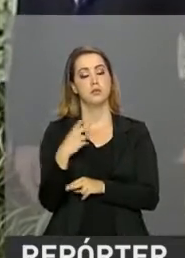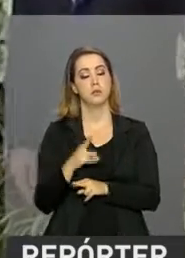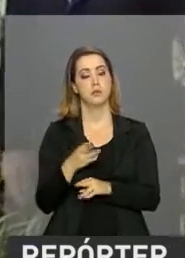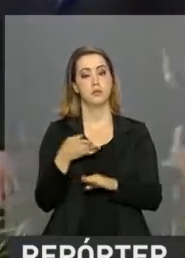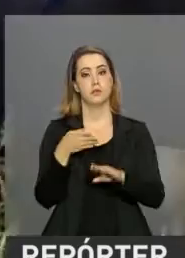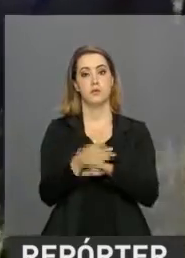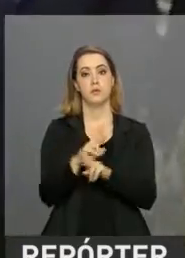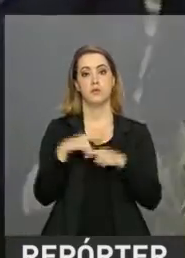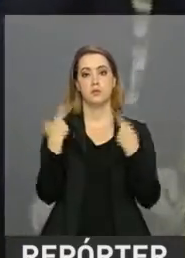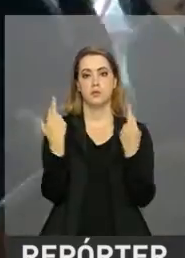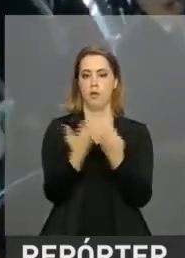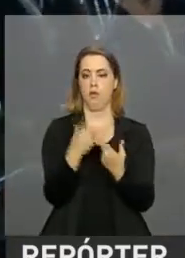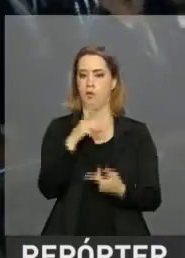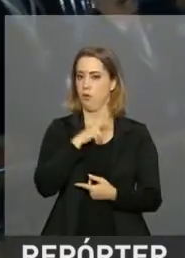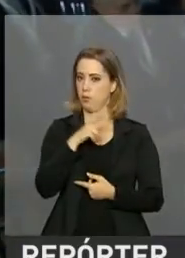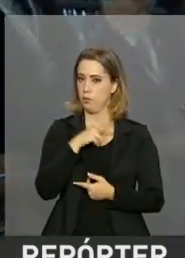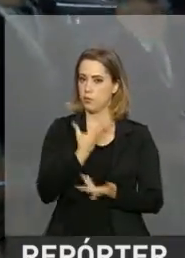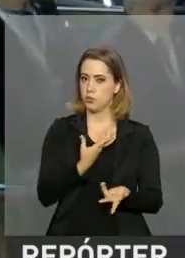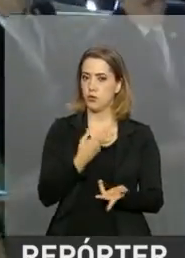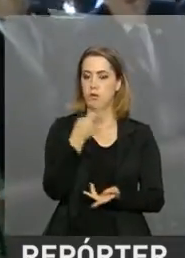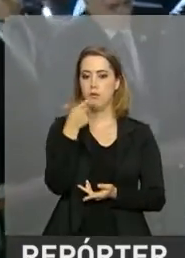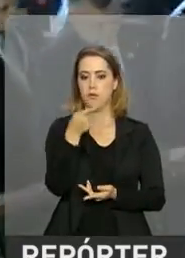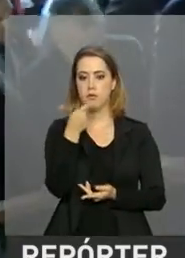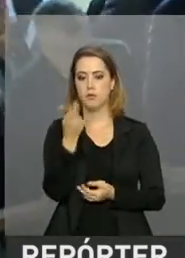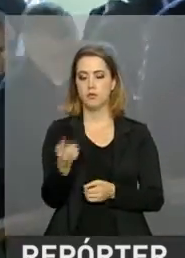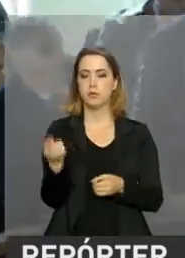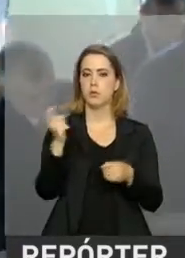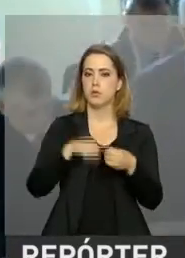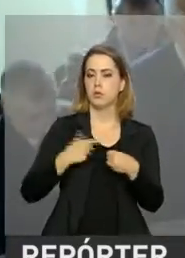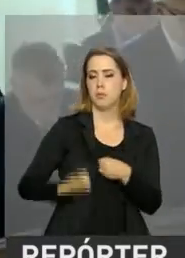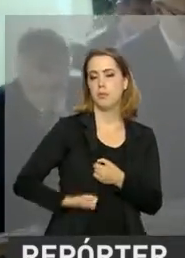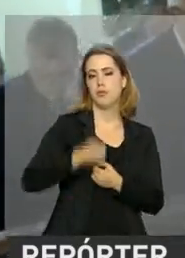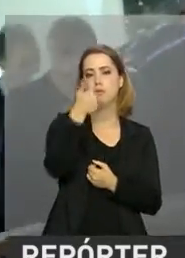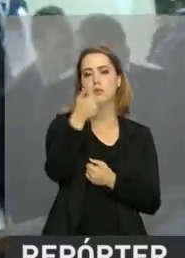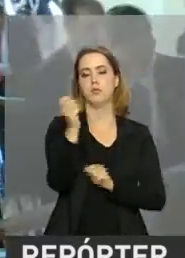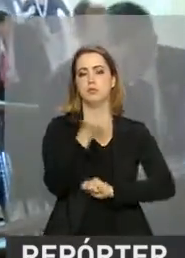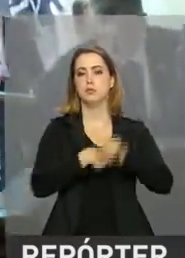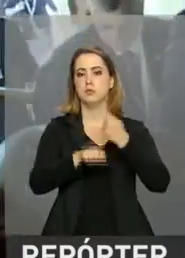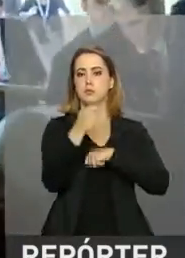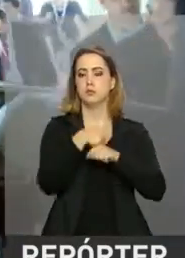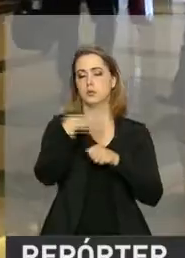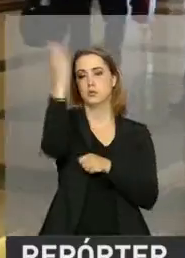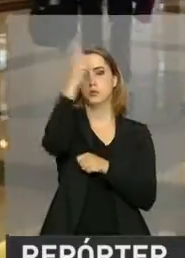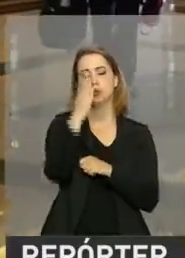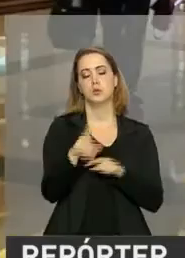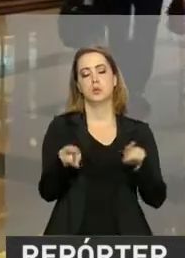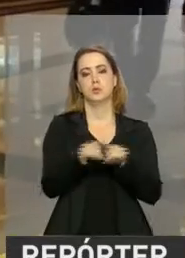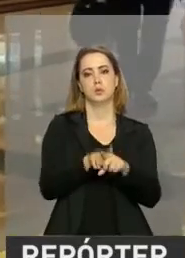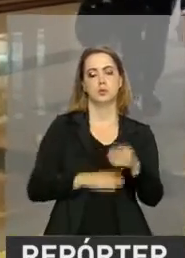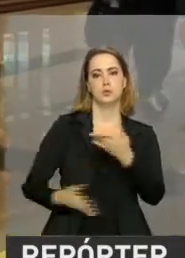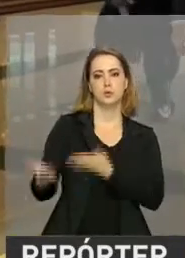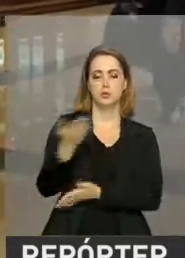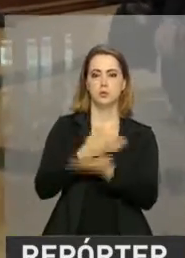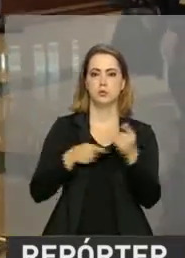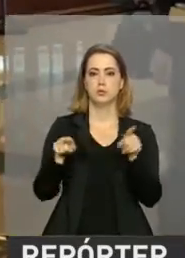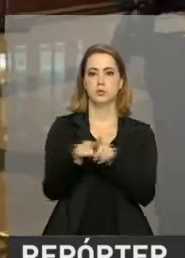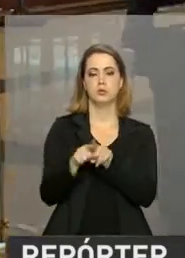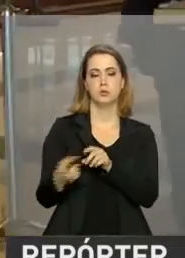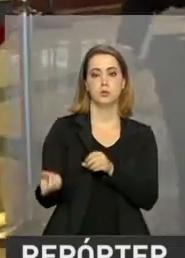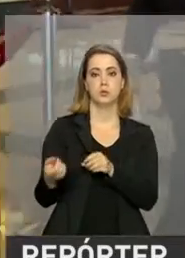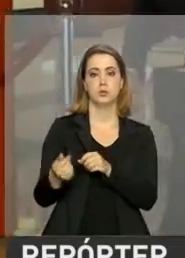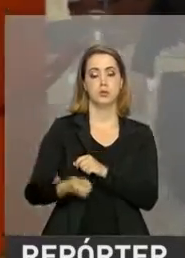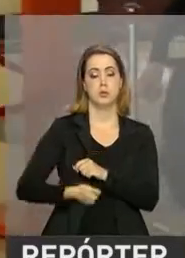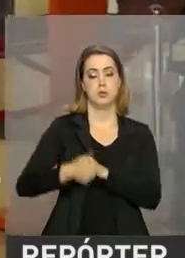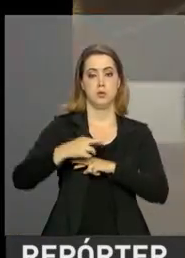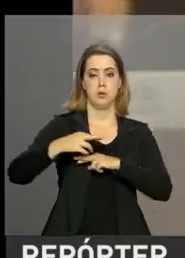onde o presidente michel temer falou sobre a recuperação econômica do brasil e temas como comércio entre os países do grupo ea reforma do conselho de segurança